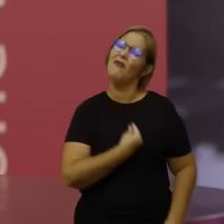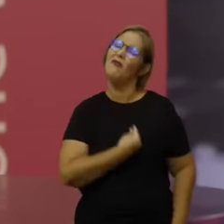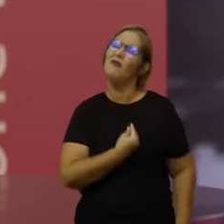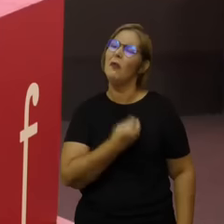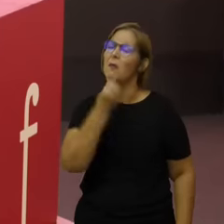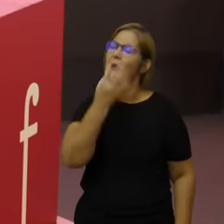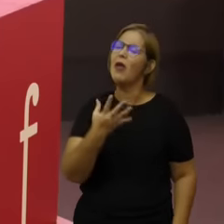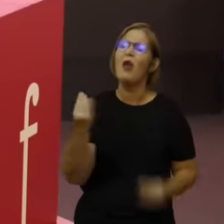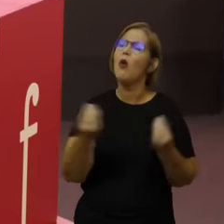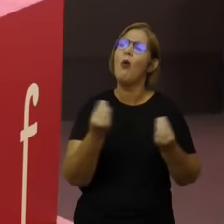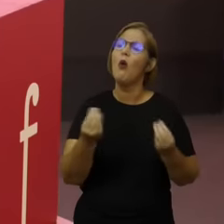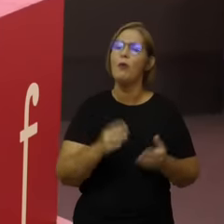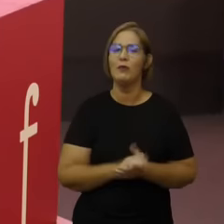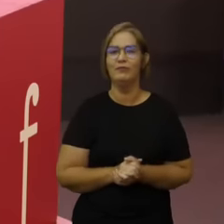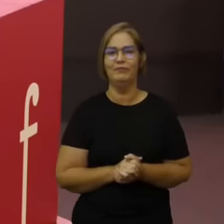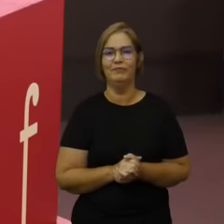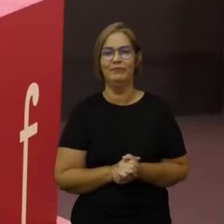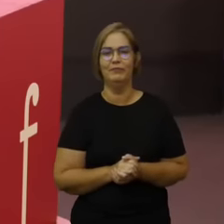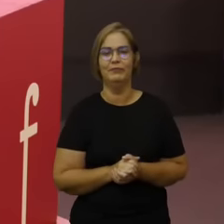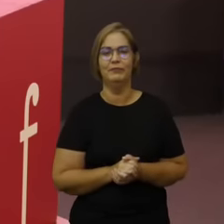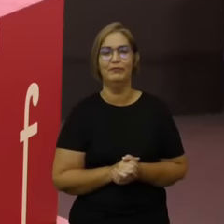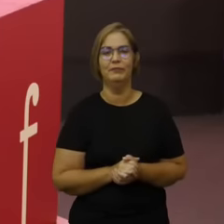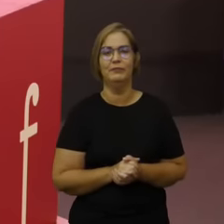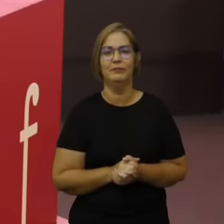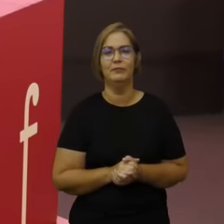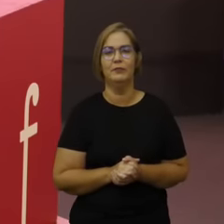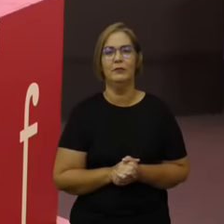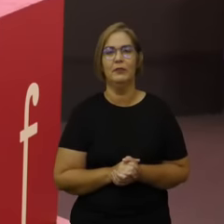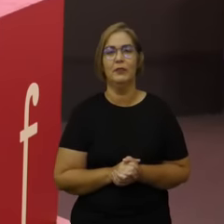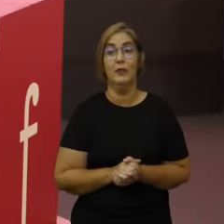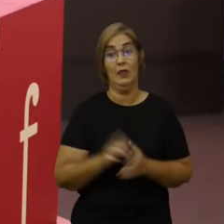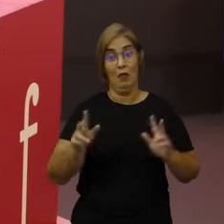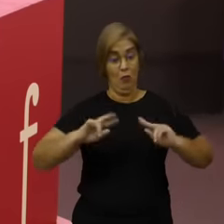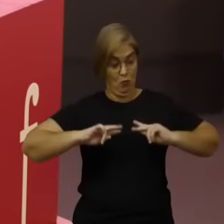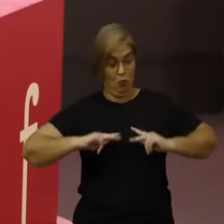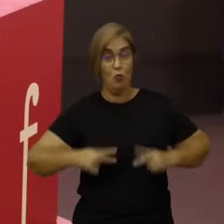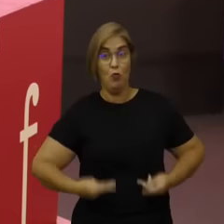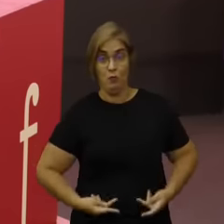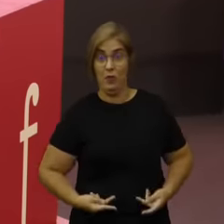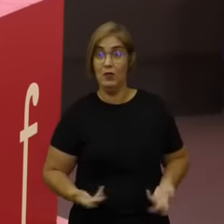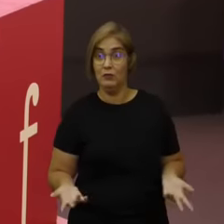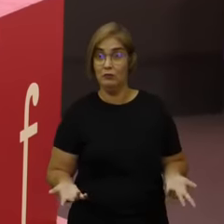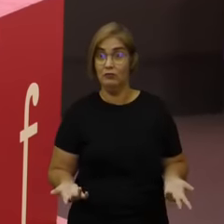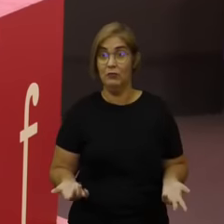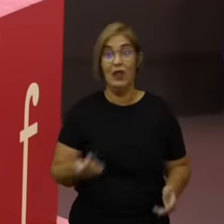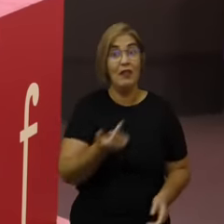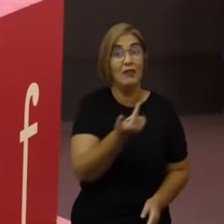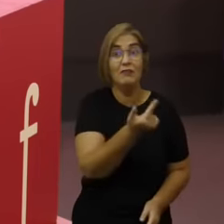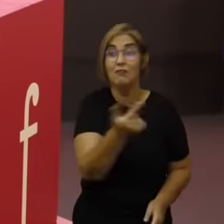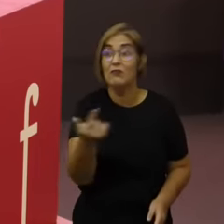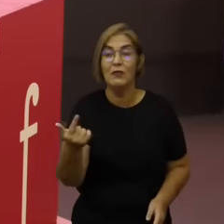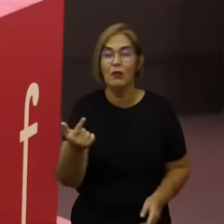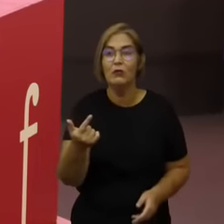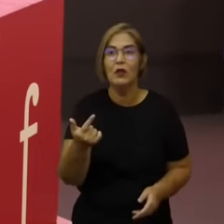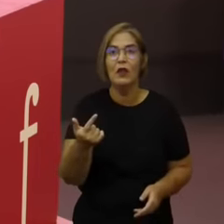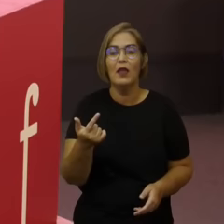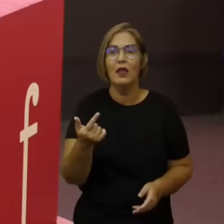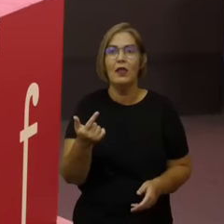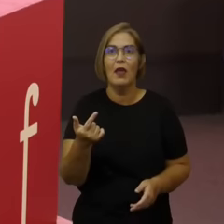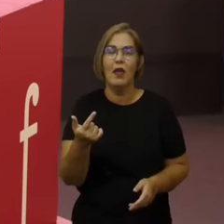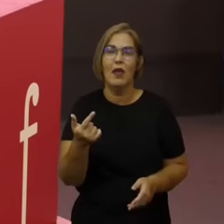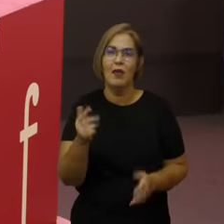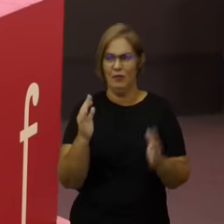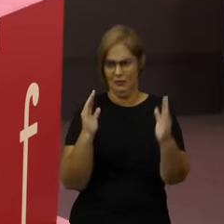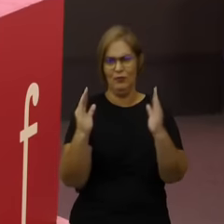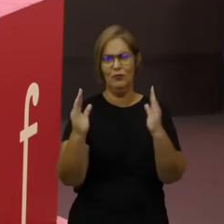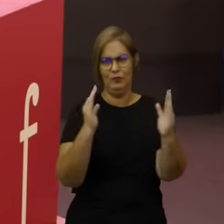trágica, eh, o ser humano não tem os recursos, principalmente no período mais arcaico